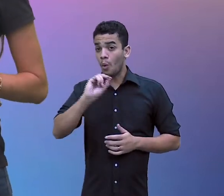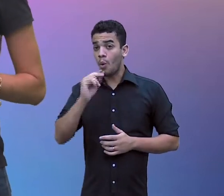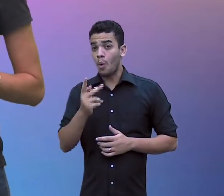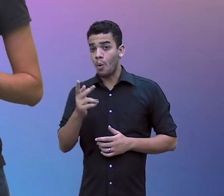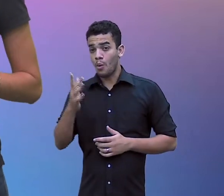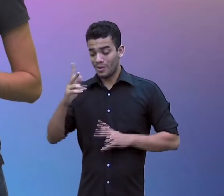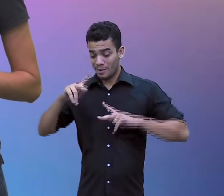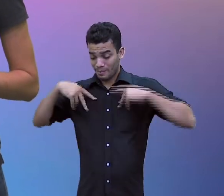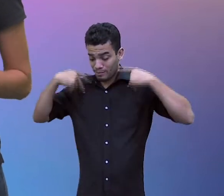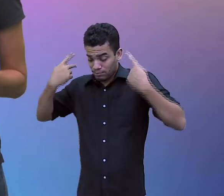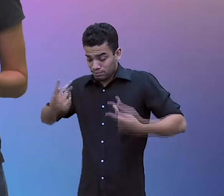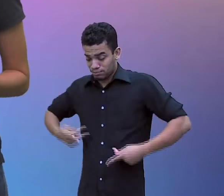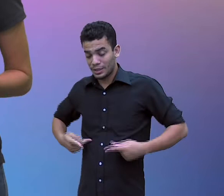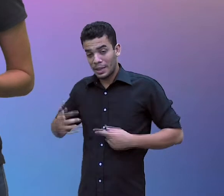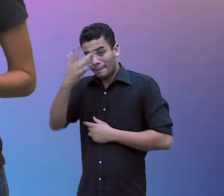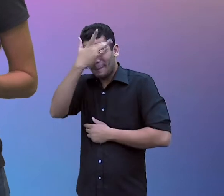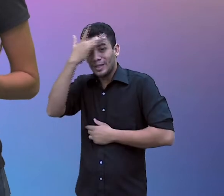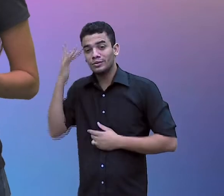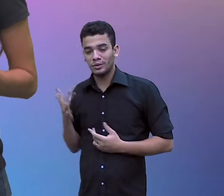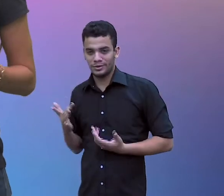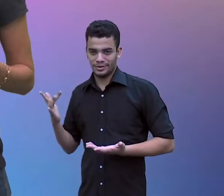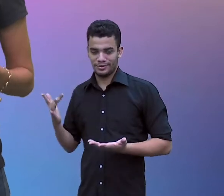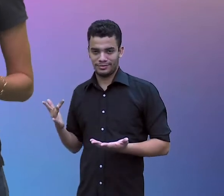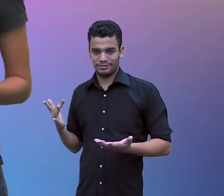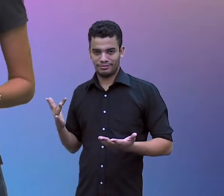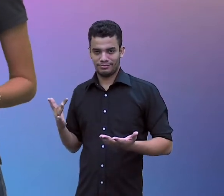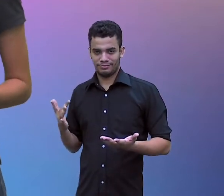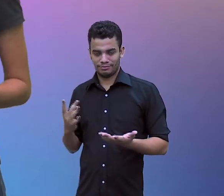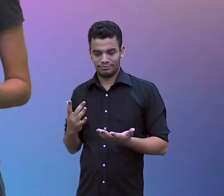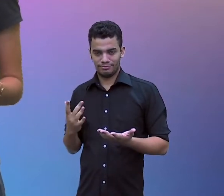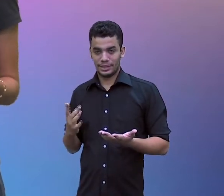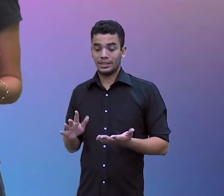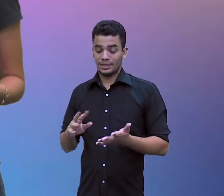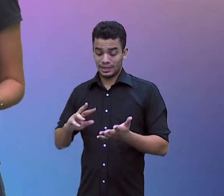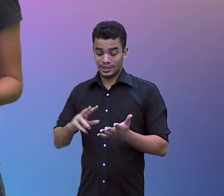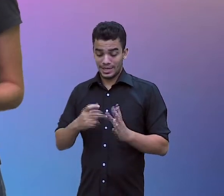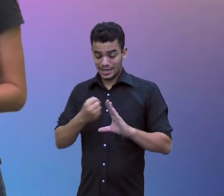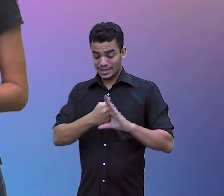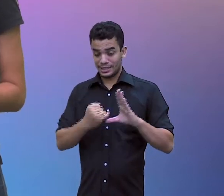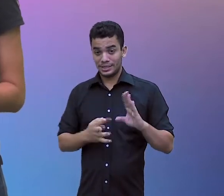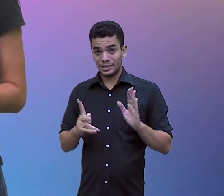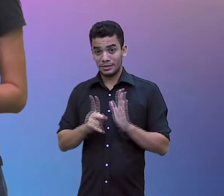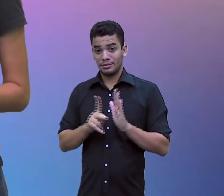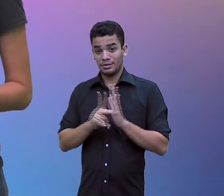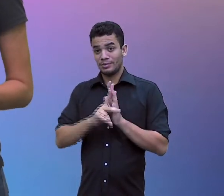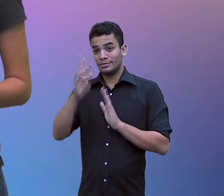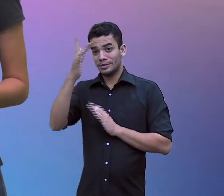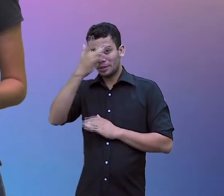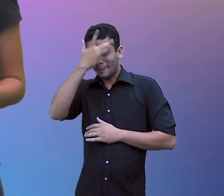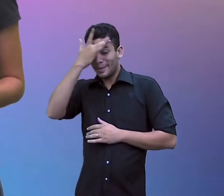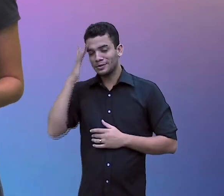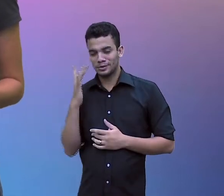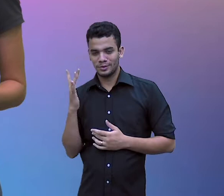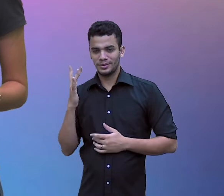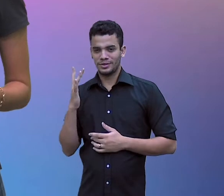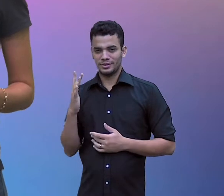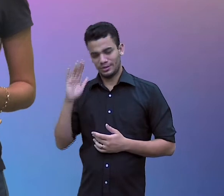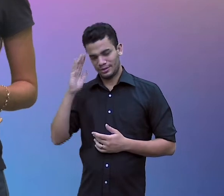humanos, não é mesmo? Na fábula, as personagens são animais